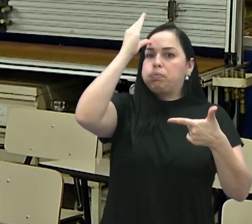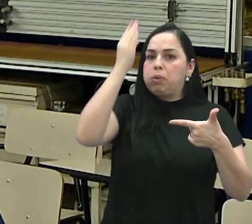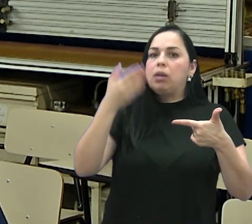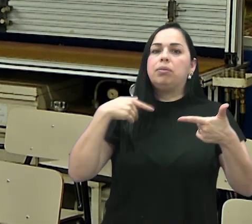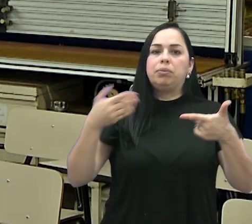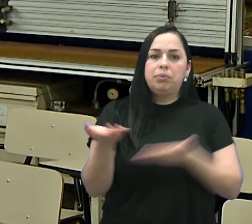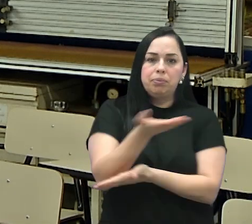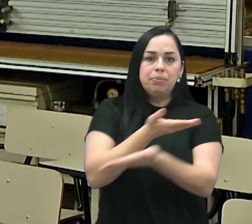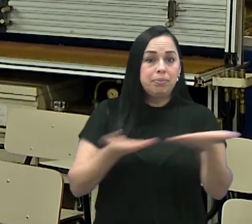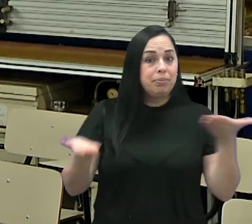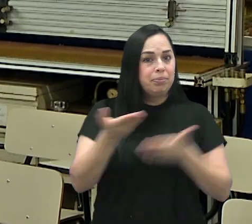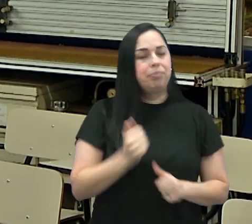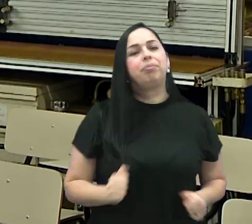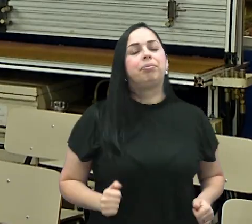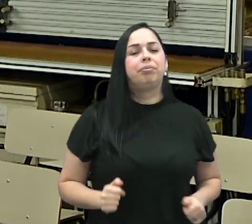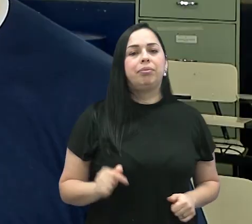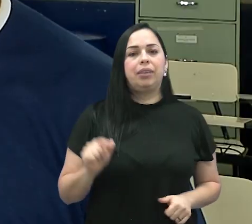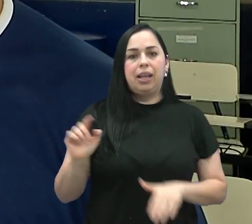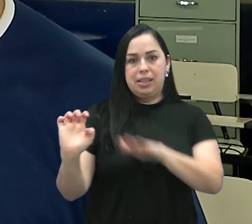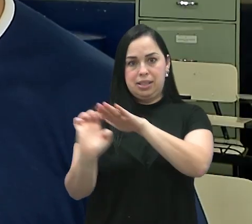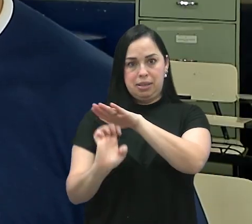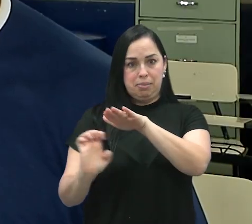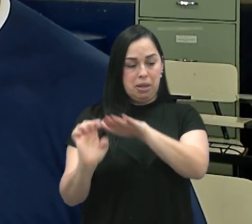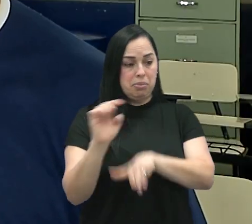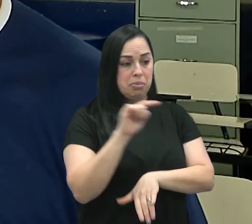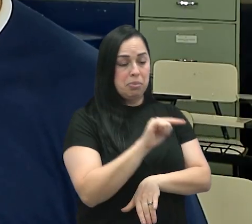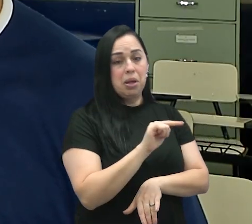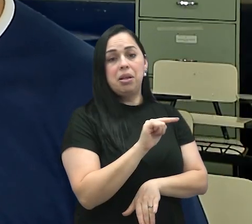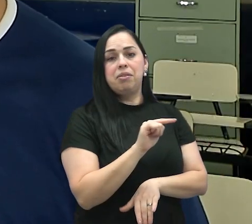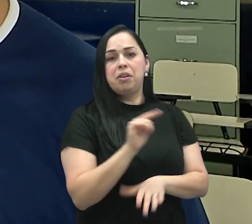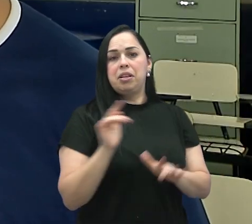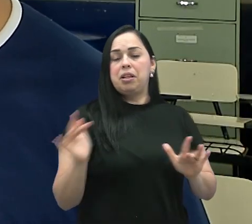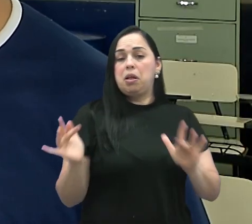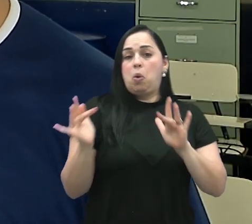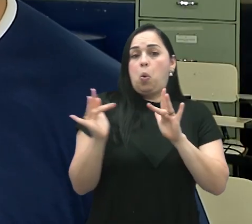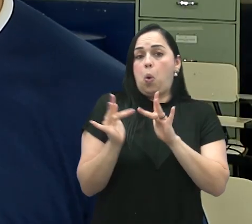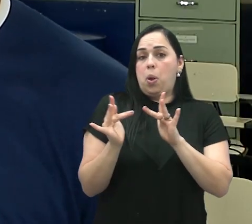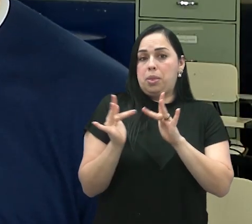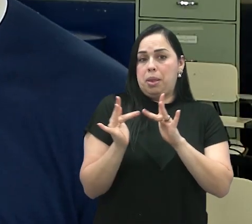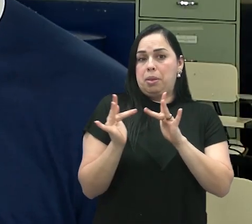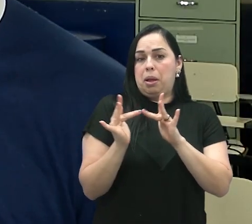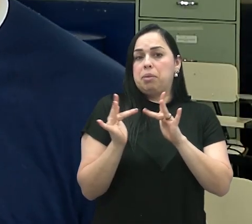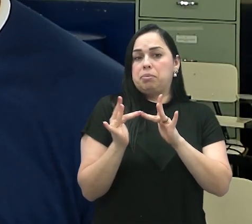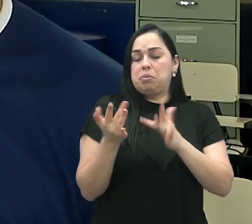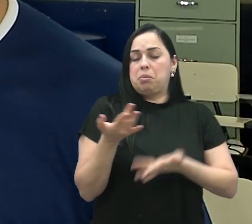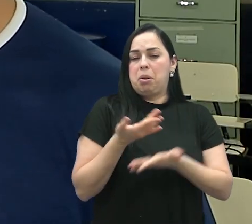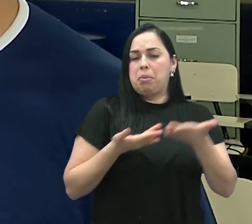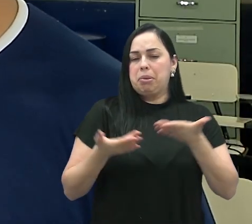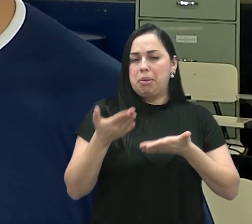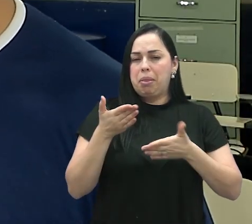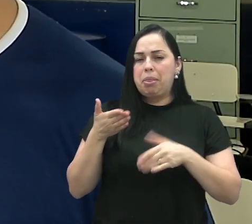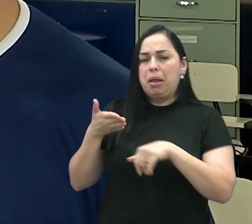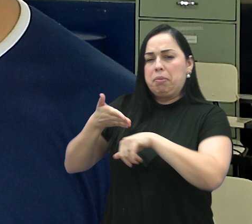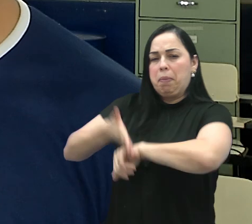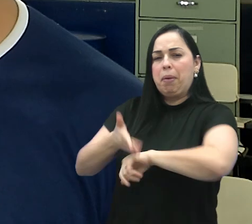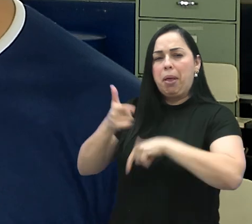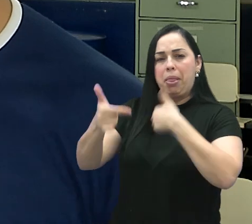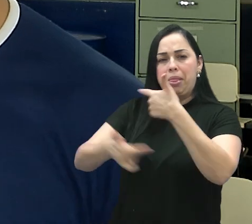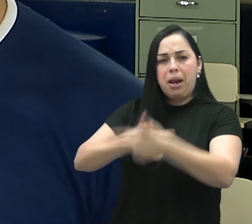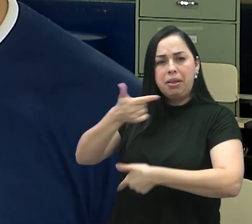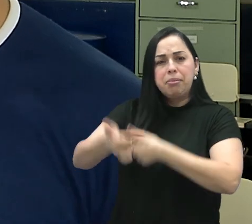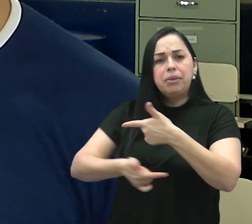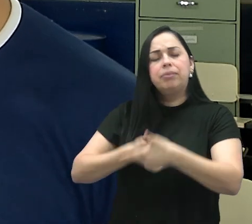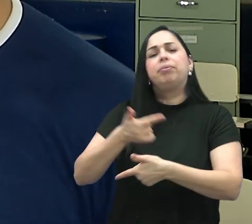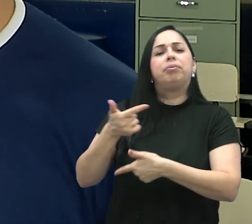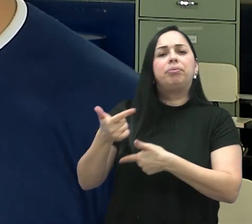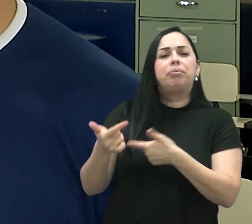um tete-a-tete muito legal. Essas empresas, junto com a escola, ela consegue trazer uma proximidade maior do aluno junto ao mercado